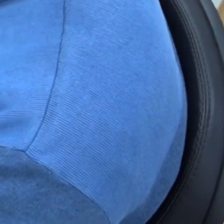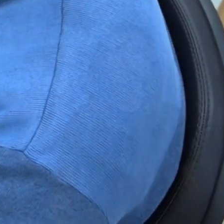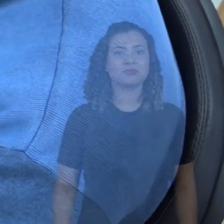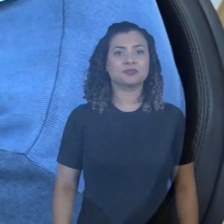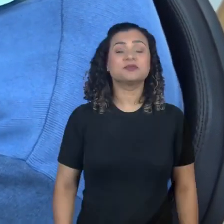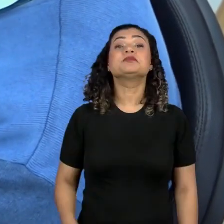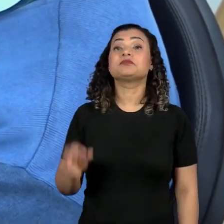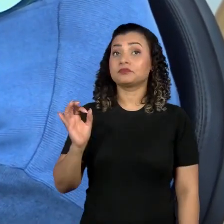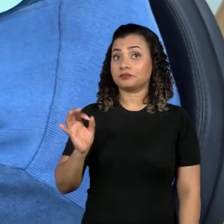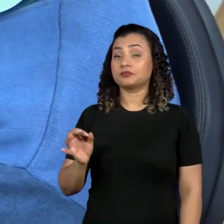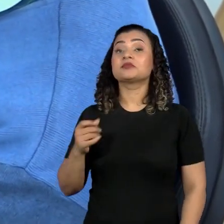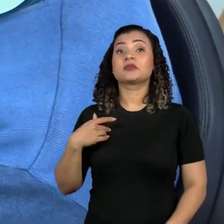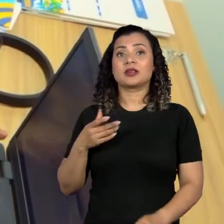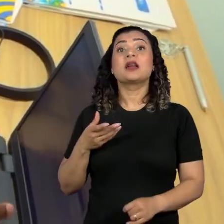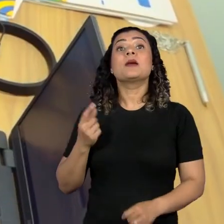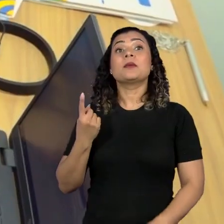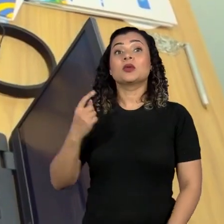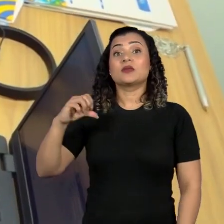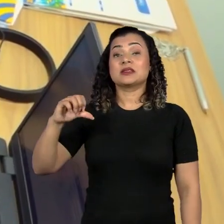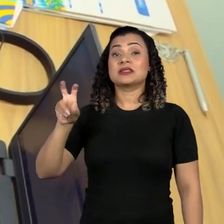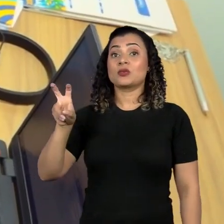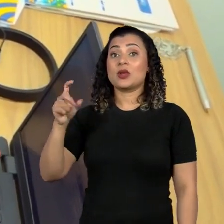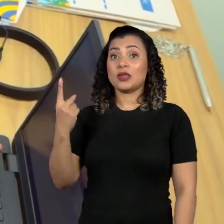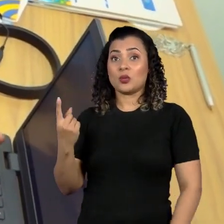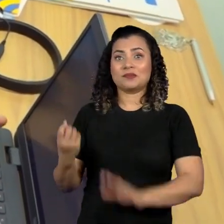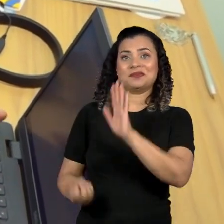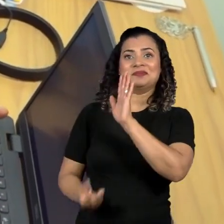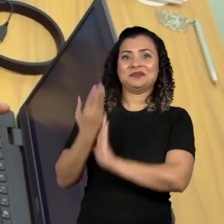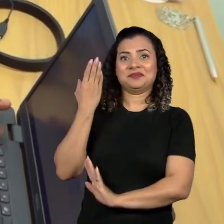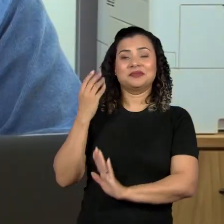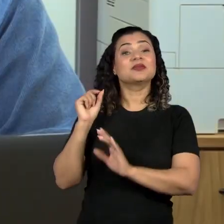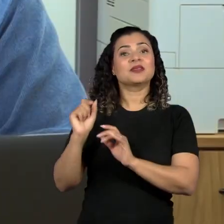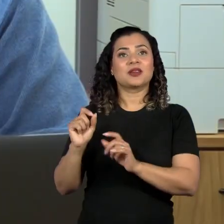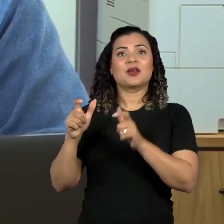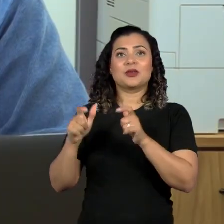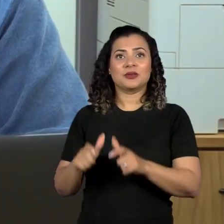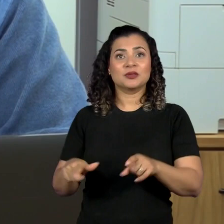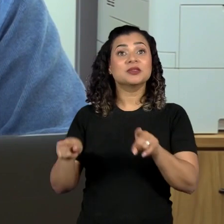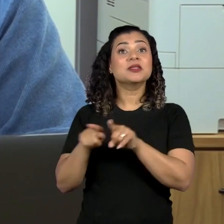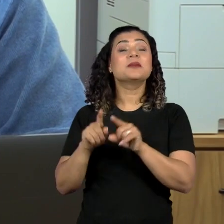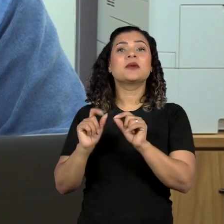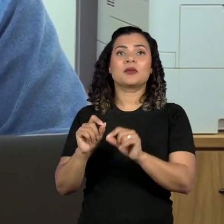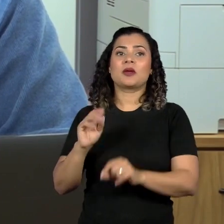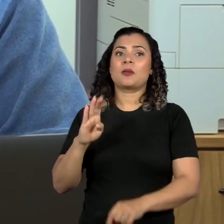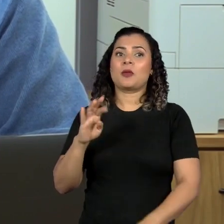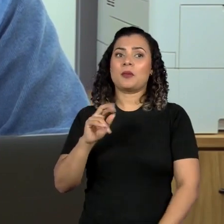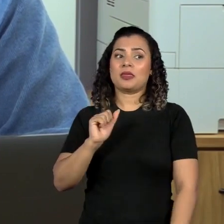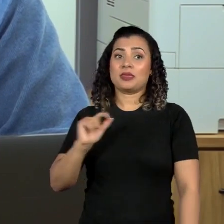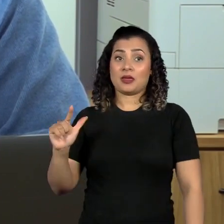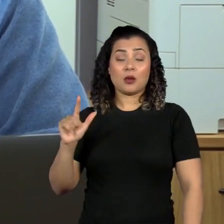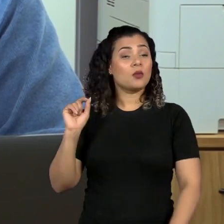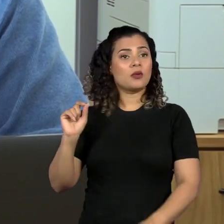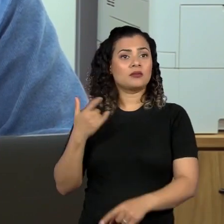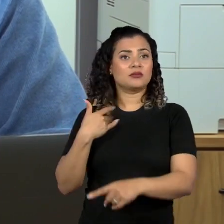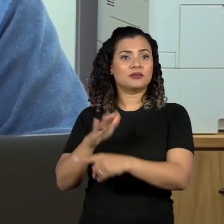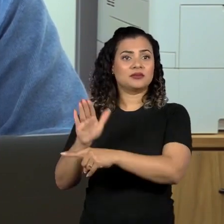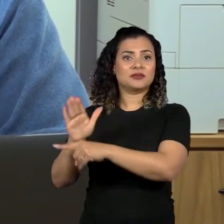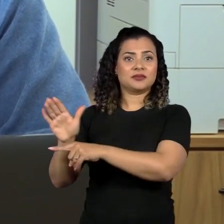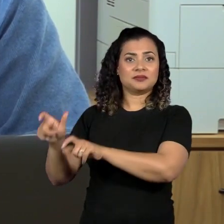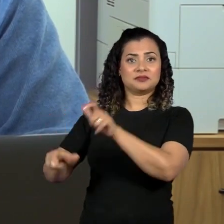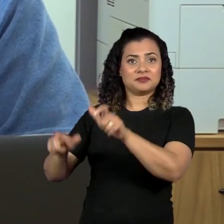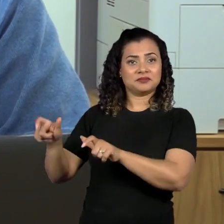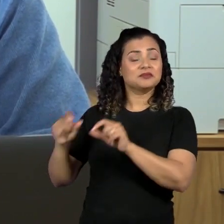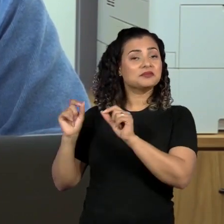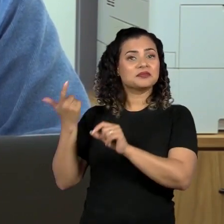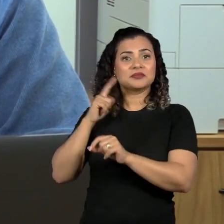Via Crédito nasceu em 1951, na companhia Eric, em Blumenau, para poder assistir ali os seus colaboradores